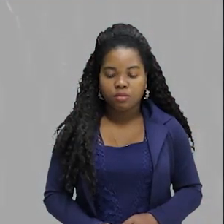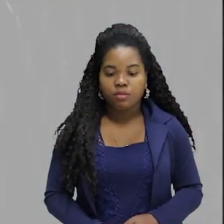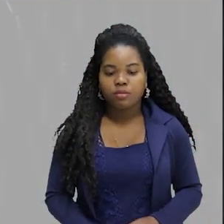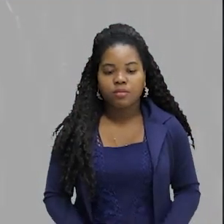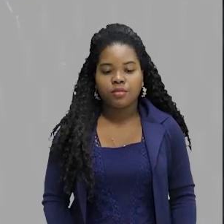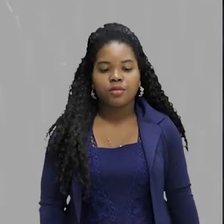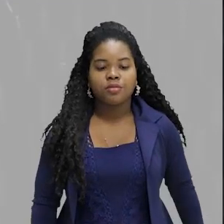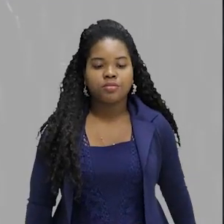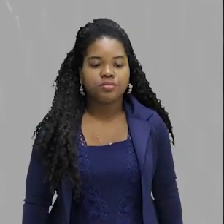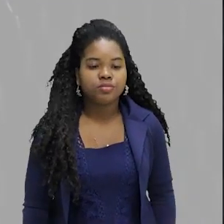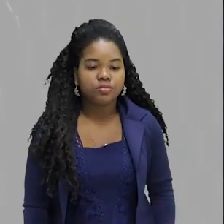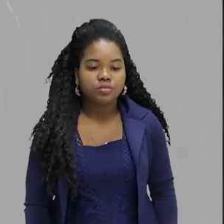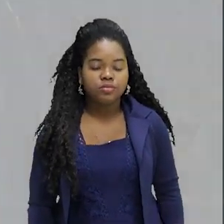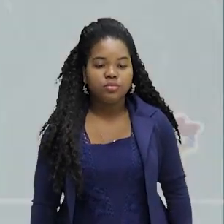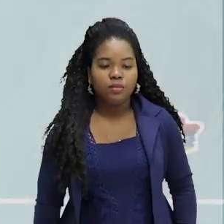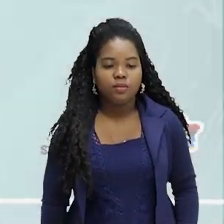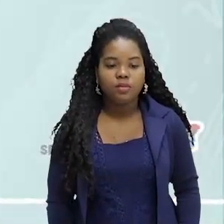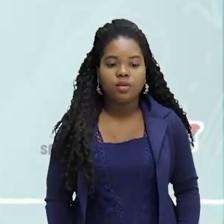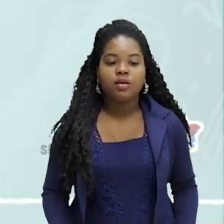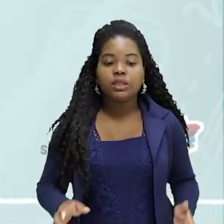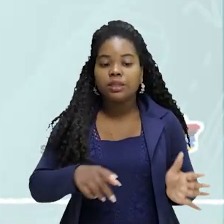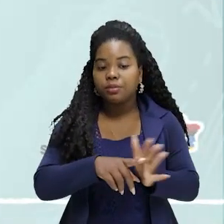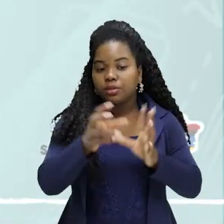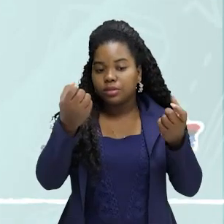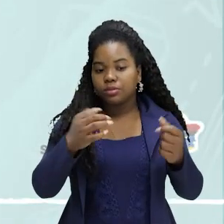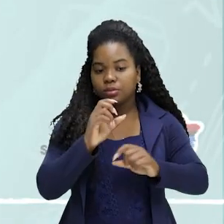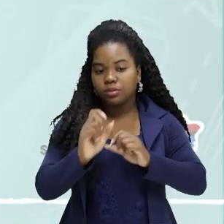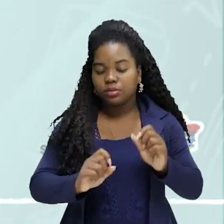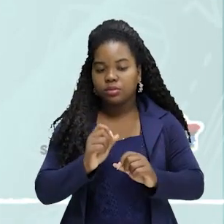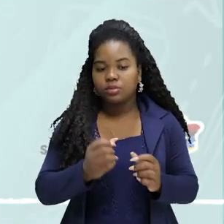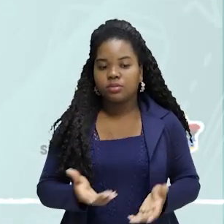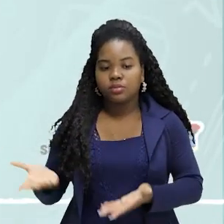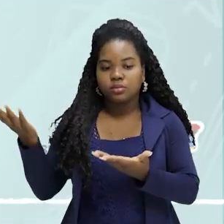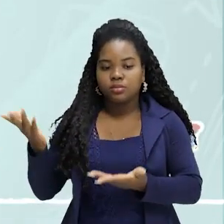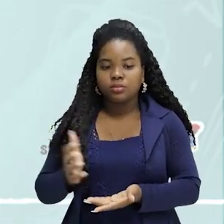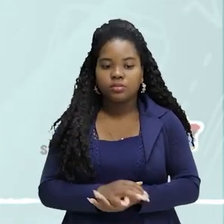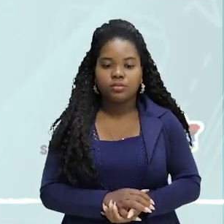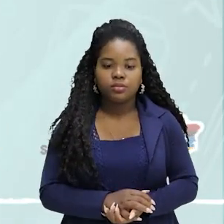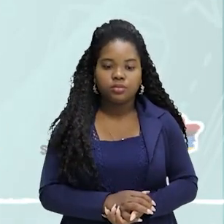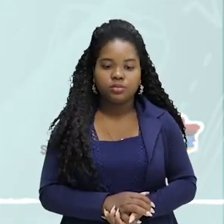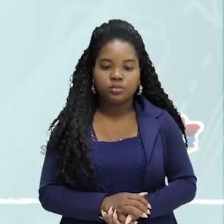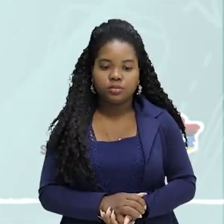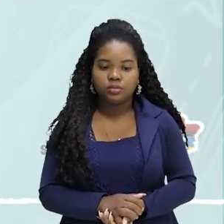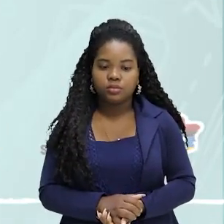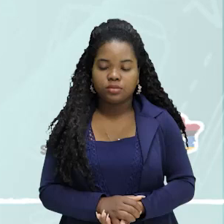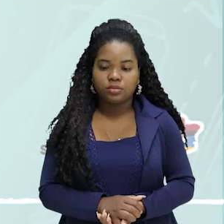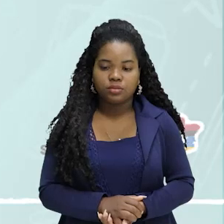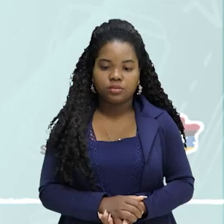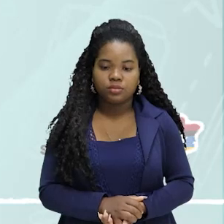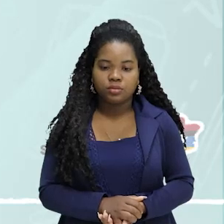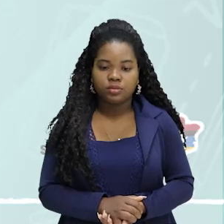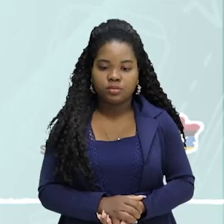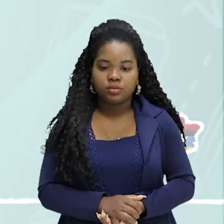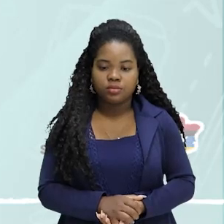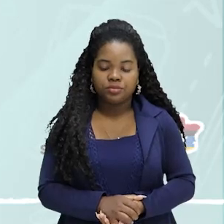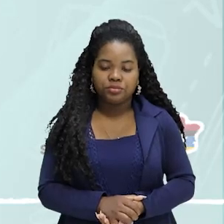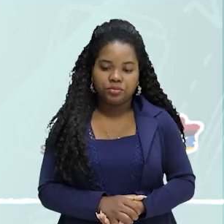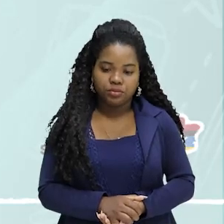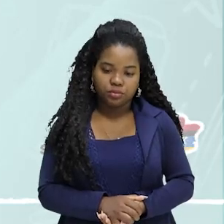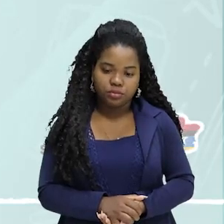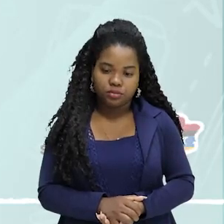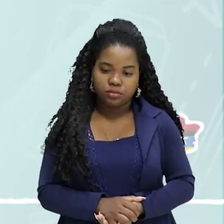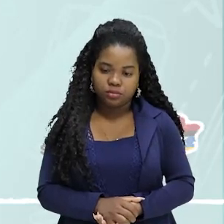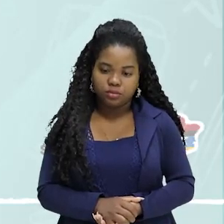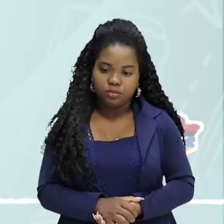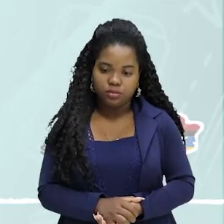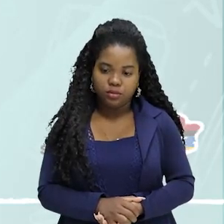revista científica. Ó, o formaldeído, quando sofre reação de oxidação,